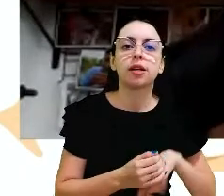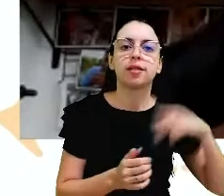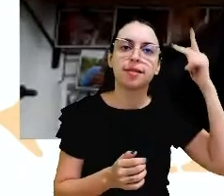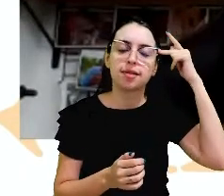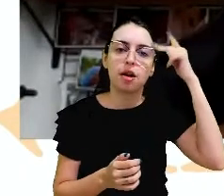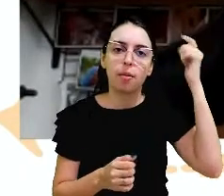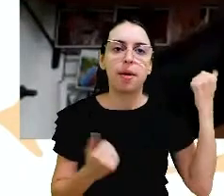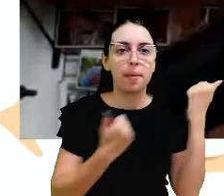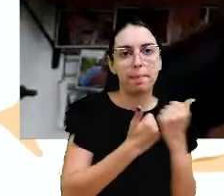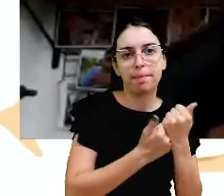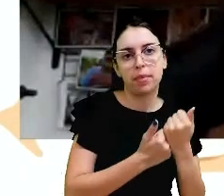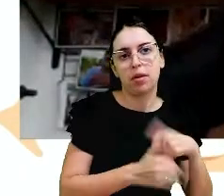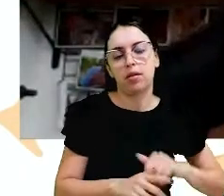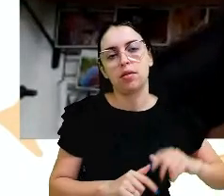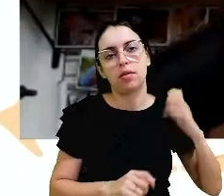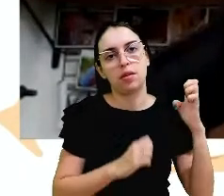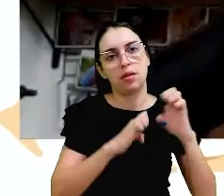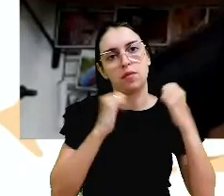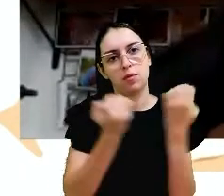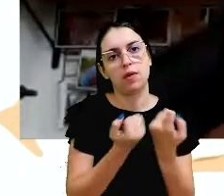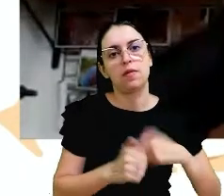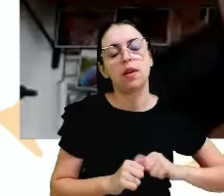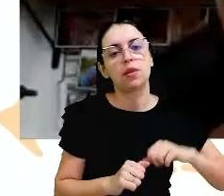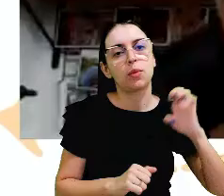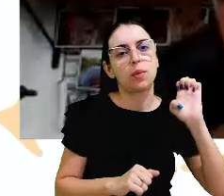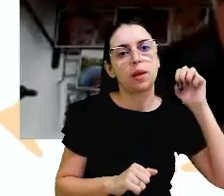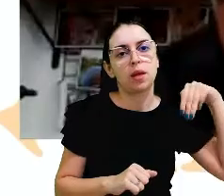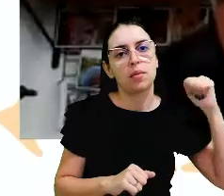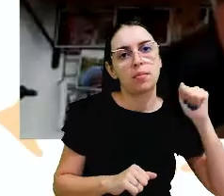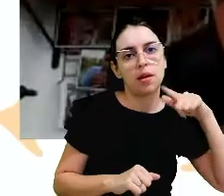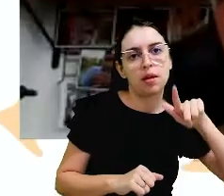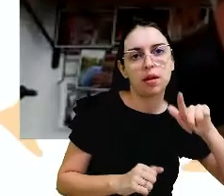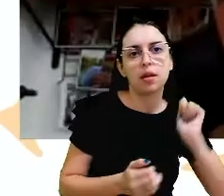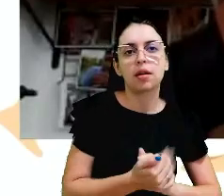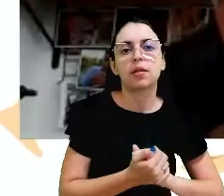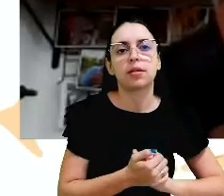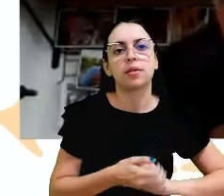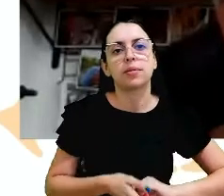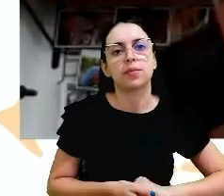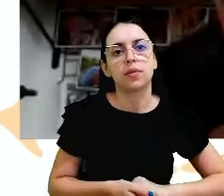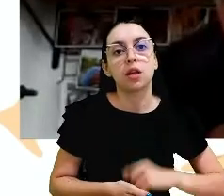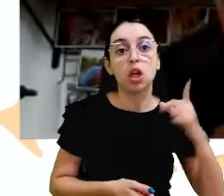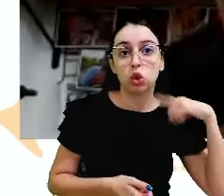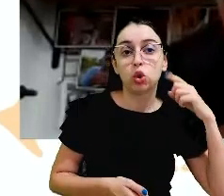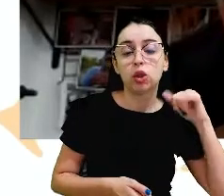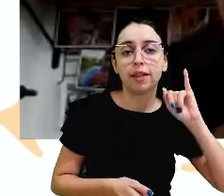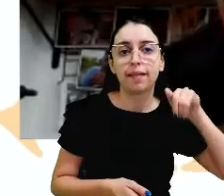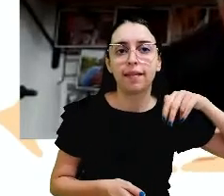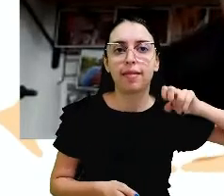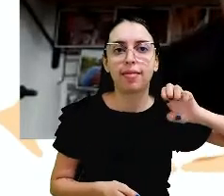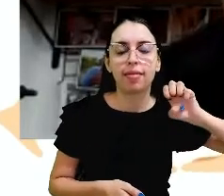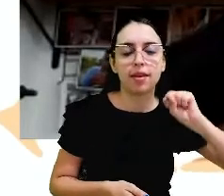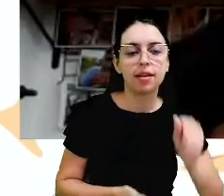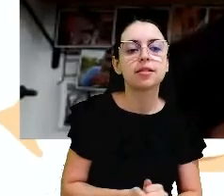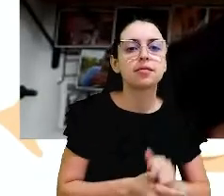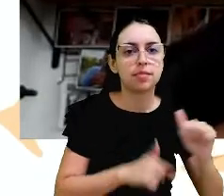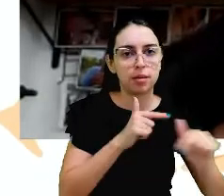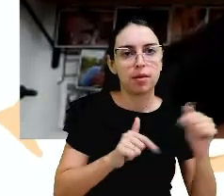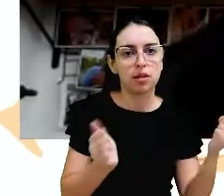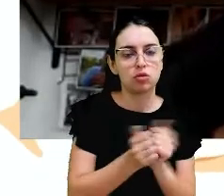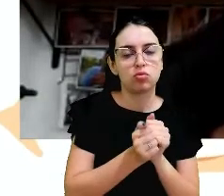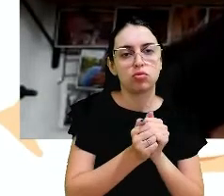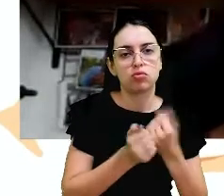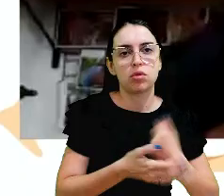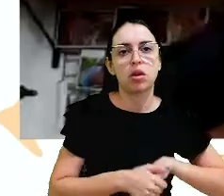apoia o evento da EMAG e tem como uma de suas membras a doutora Inês. Né? O trabalho